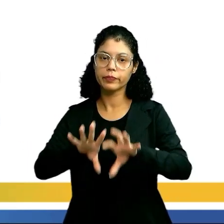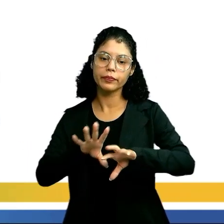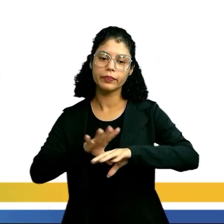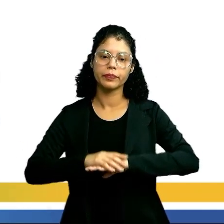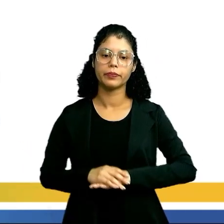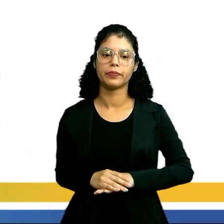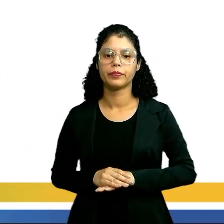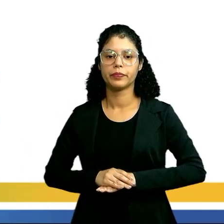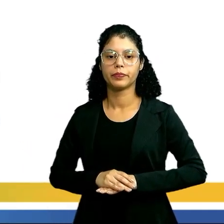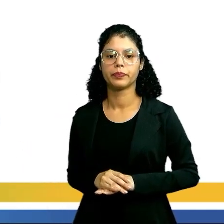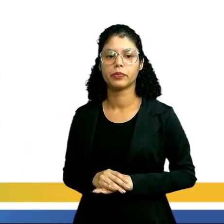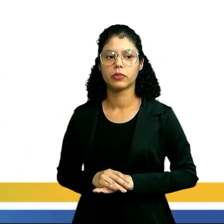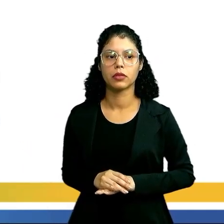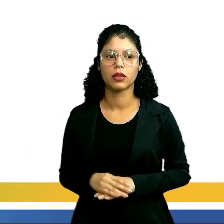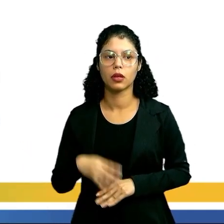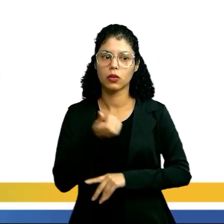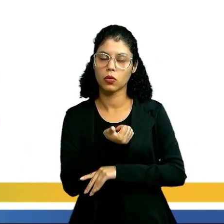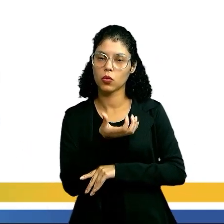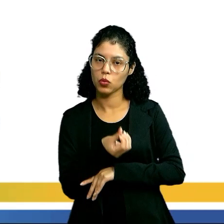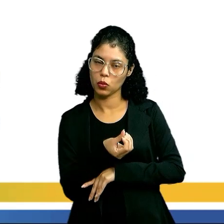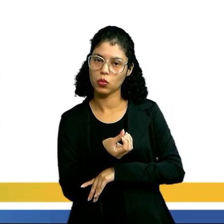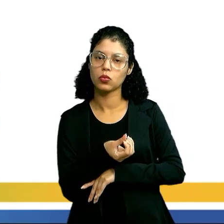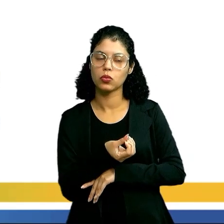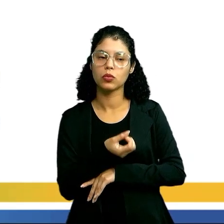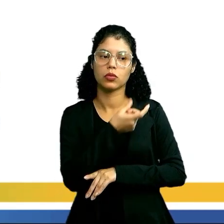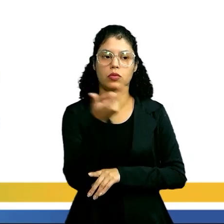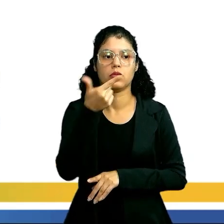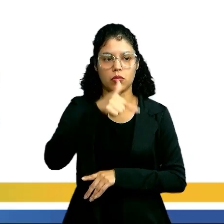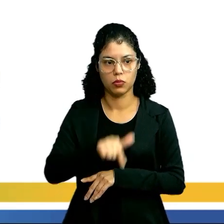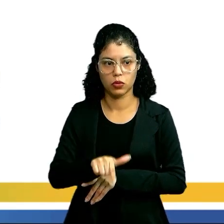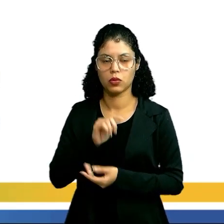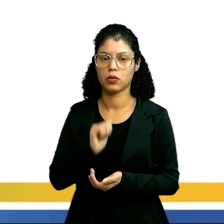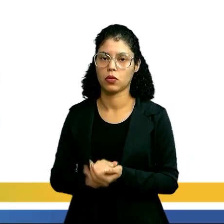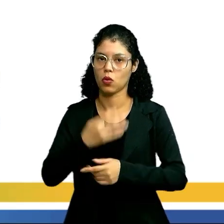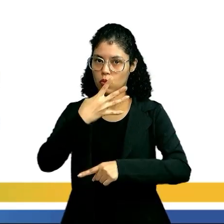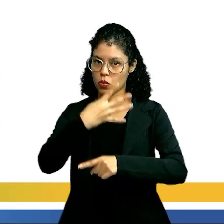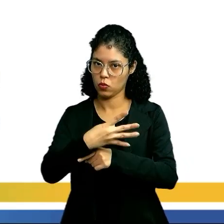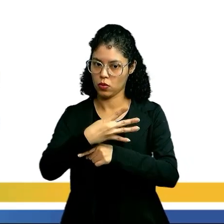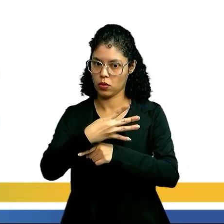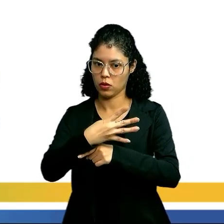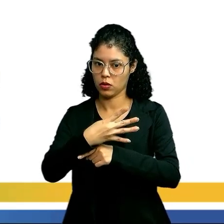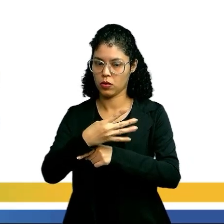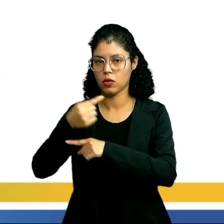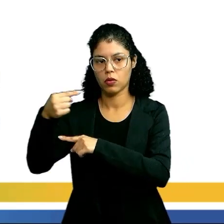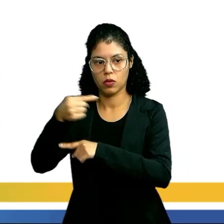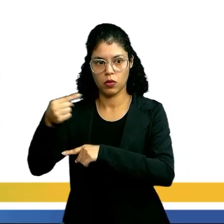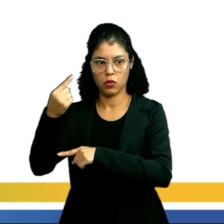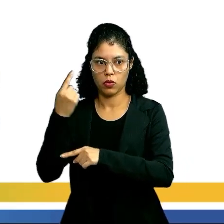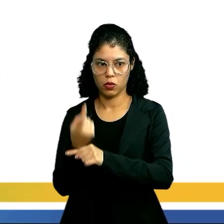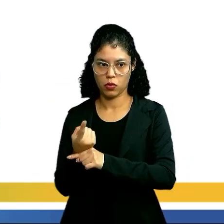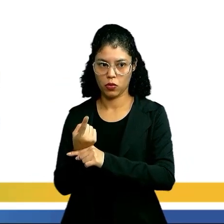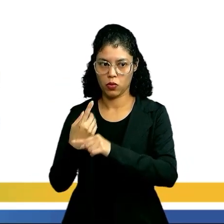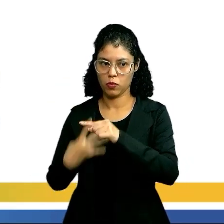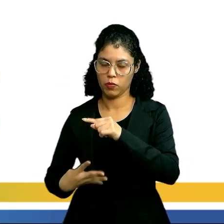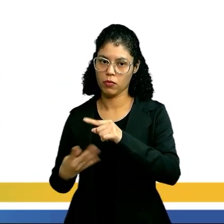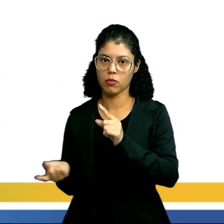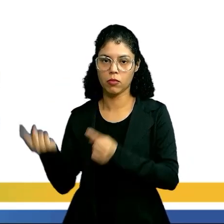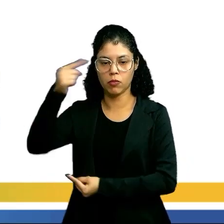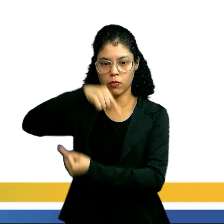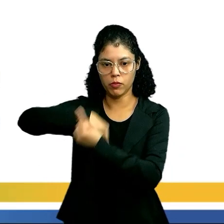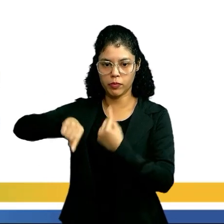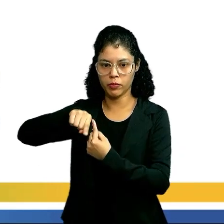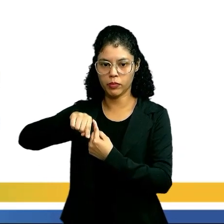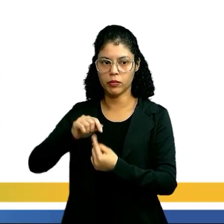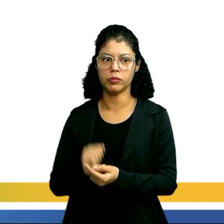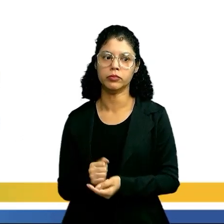ó? 16 elevado a x eu vou repetir, aí ficou aqui, ó. 1 quarto elevado a x eu vou inverter, o